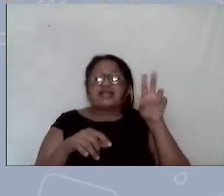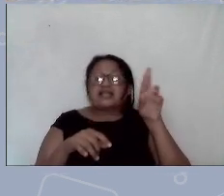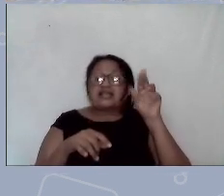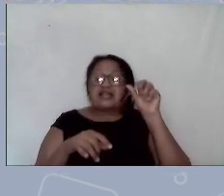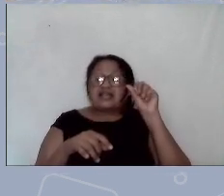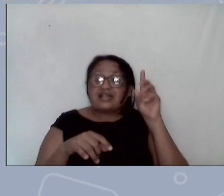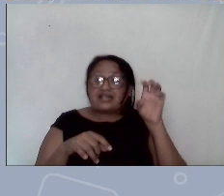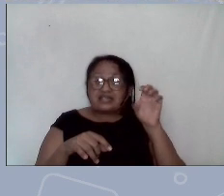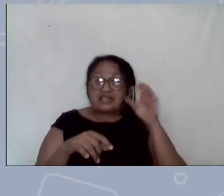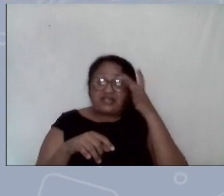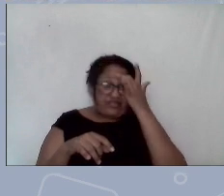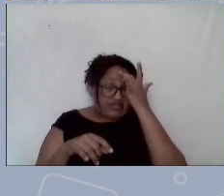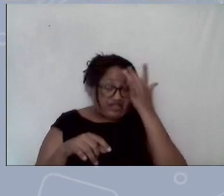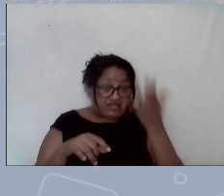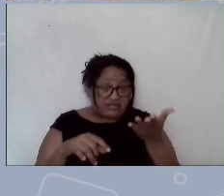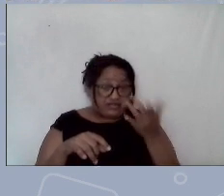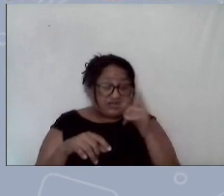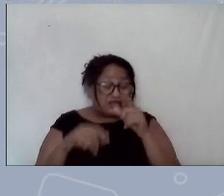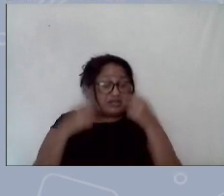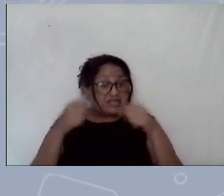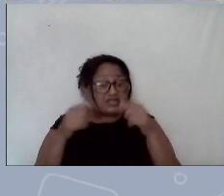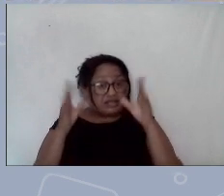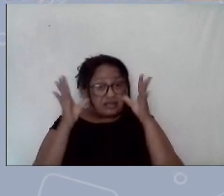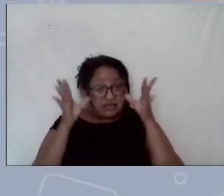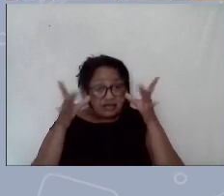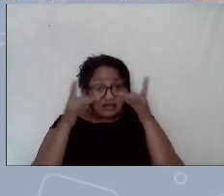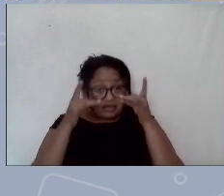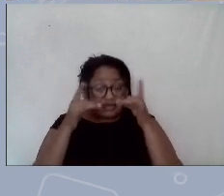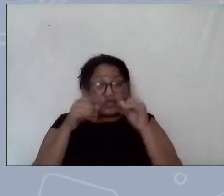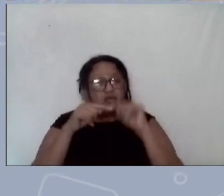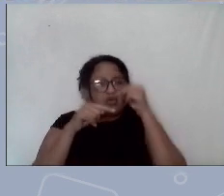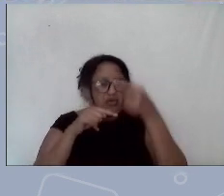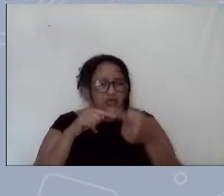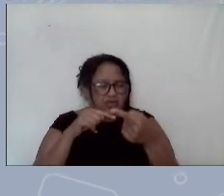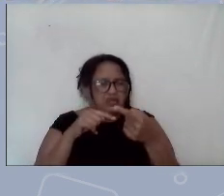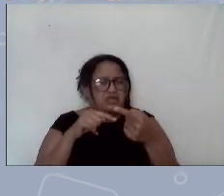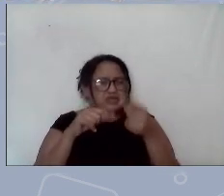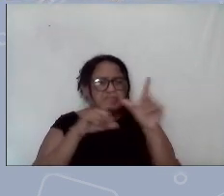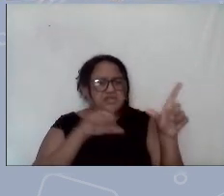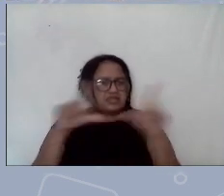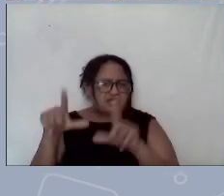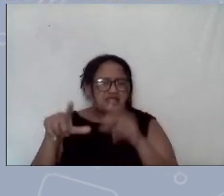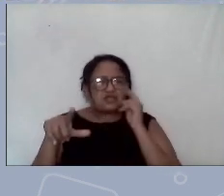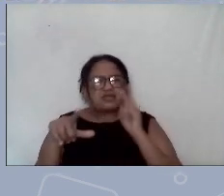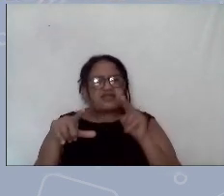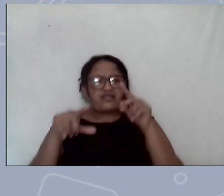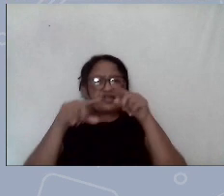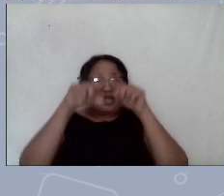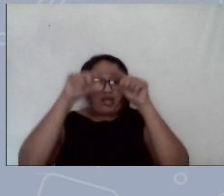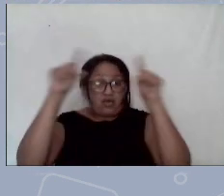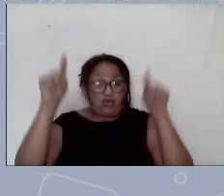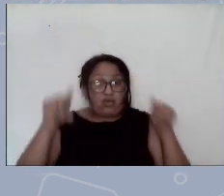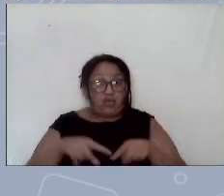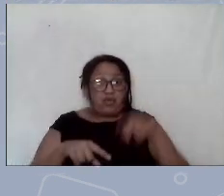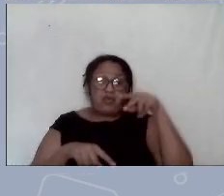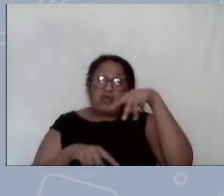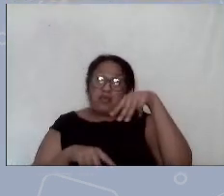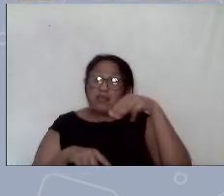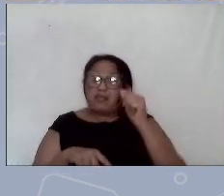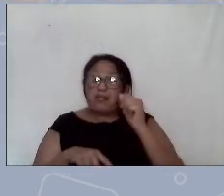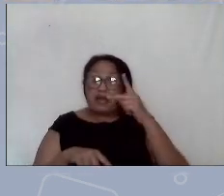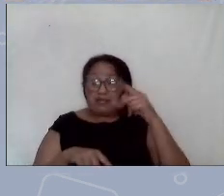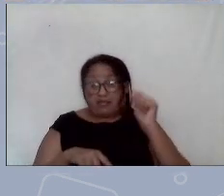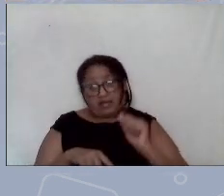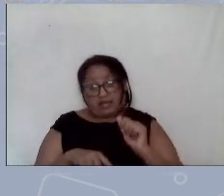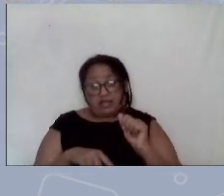é fácil você tem que estar atento vamos passar o próximo slide só para você ver o mapa e lembrar desses elementos que compõem o mapa os